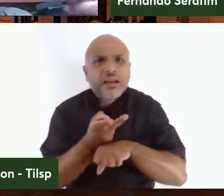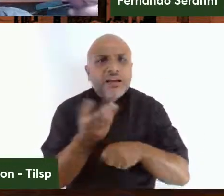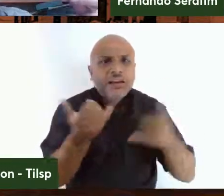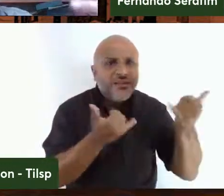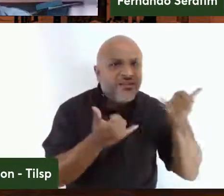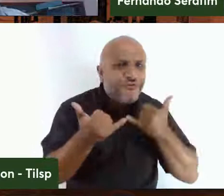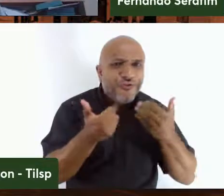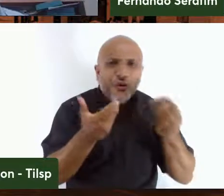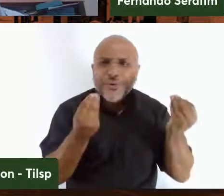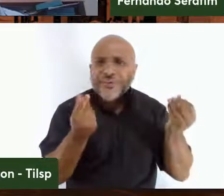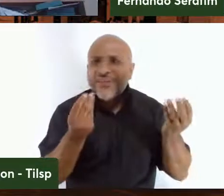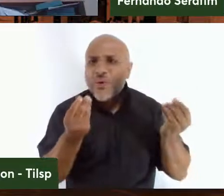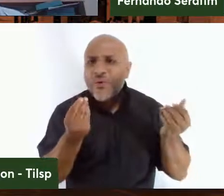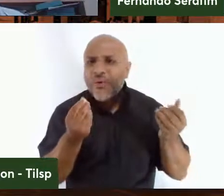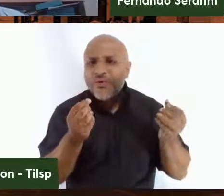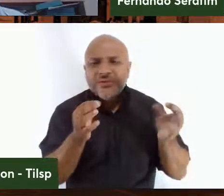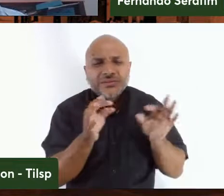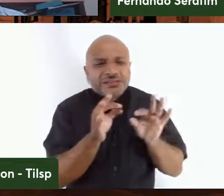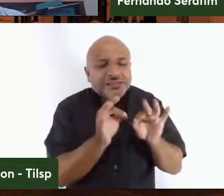desses pormenores. Né?